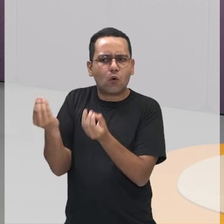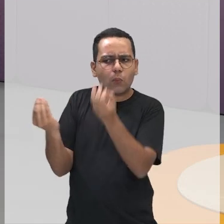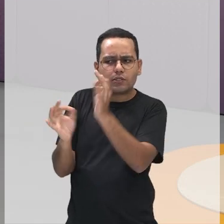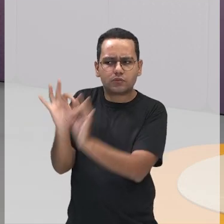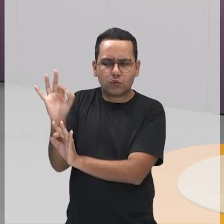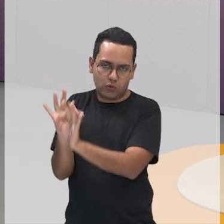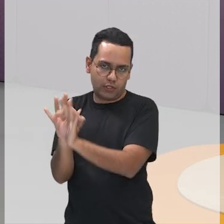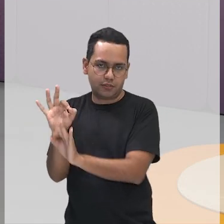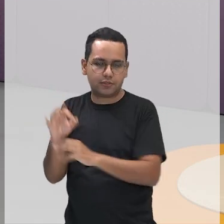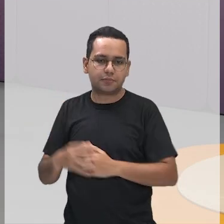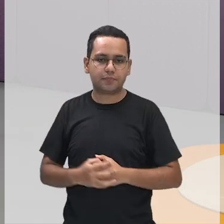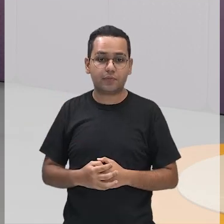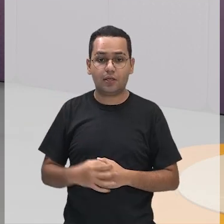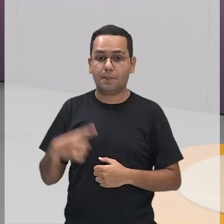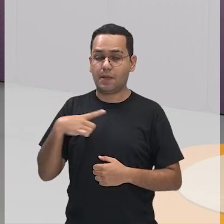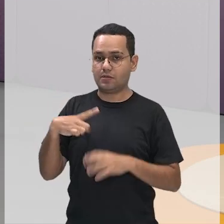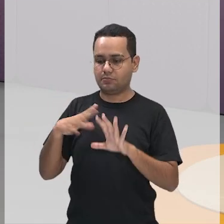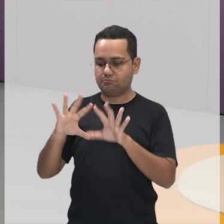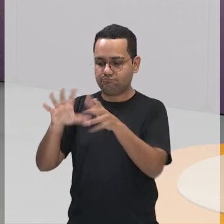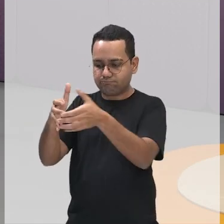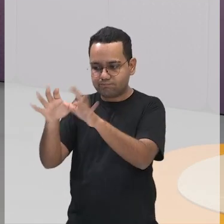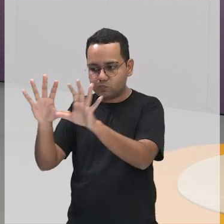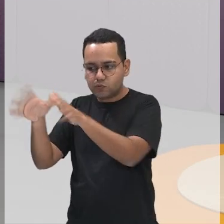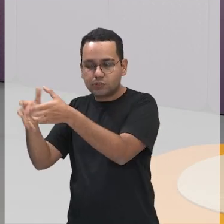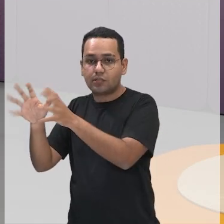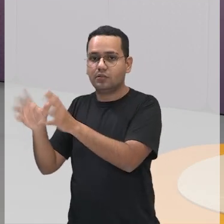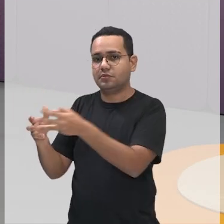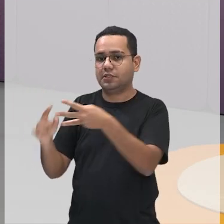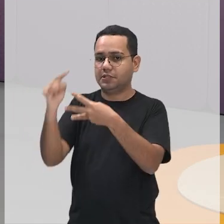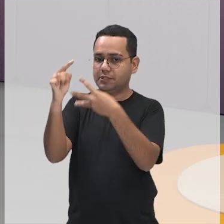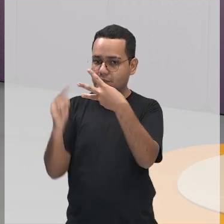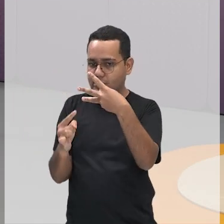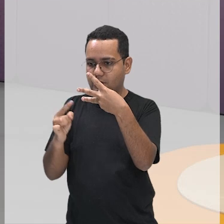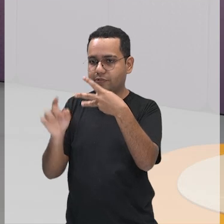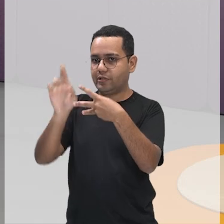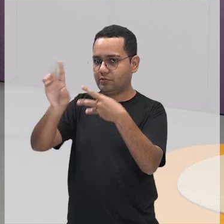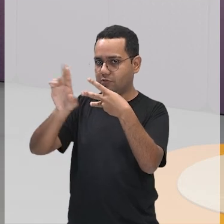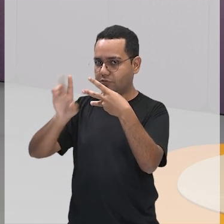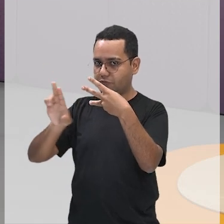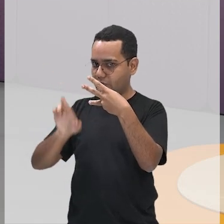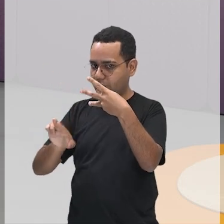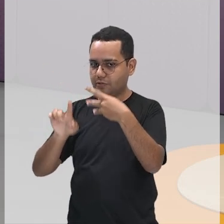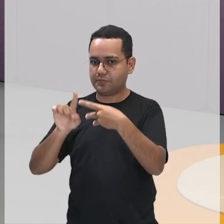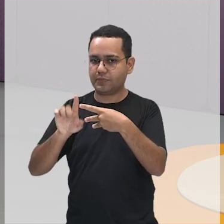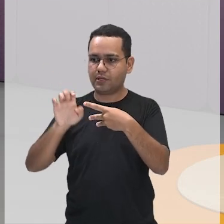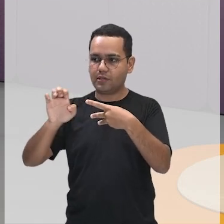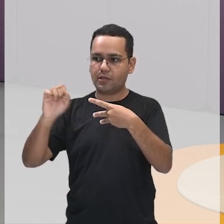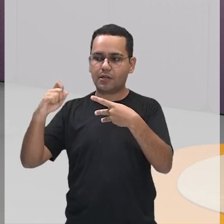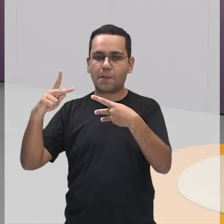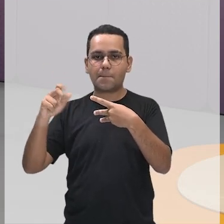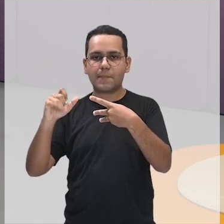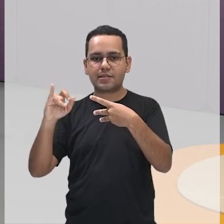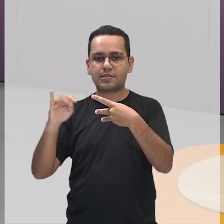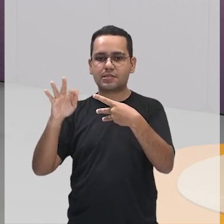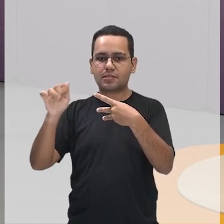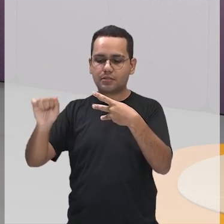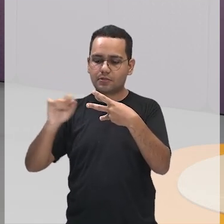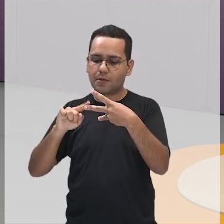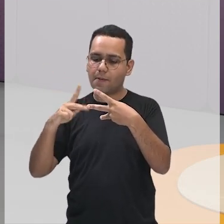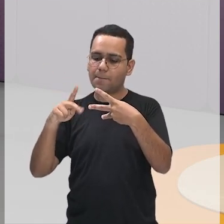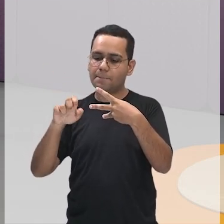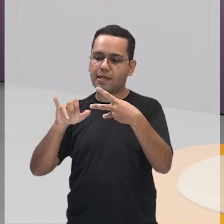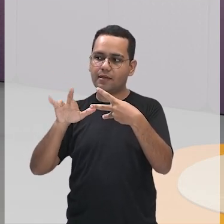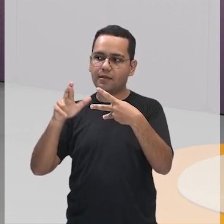A sociedade espartana estava dividida em 3 grupos bem distintos. Os esparcíatas, os periecos